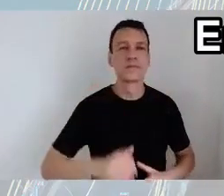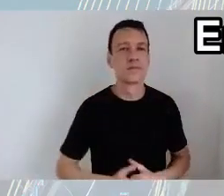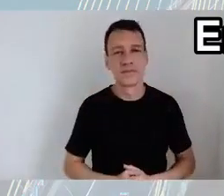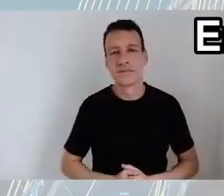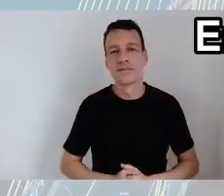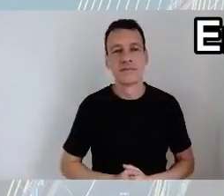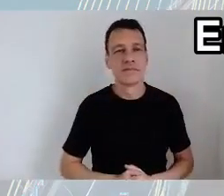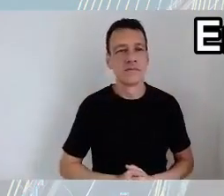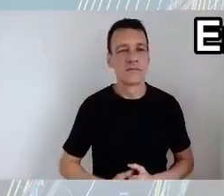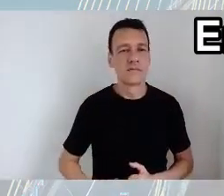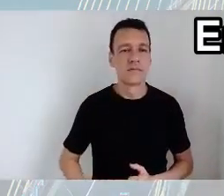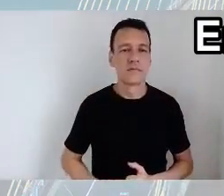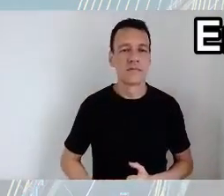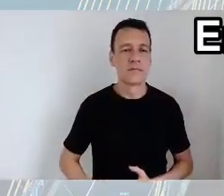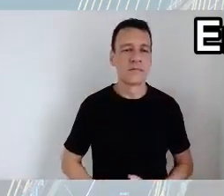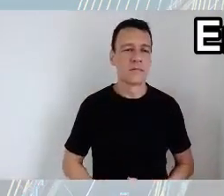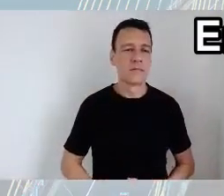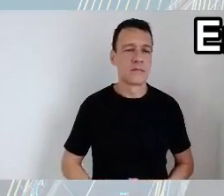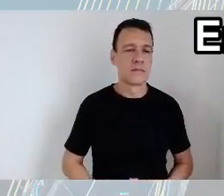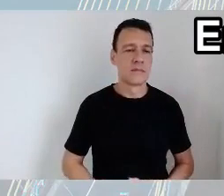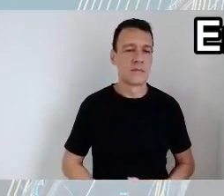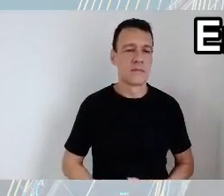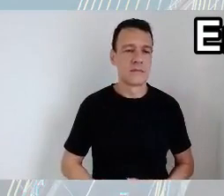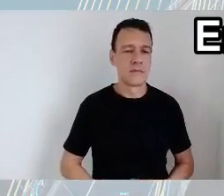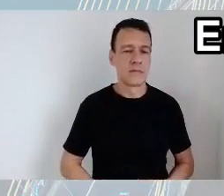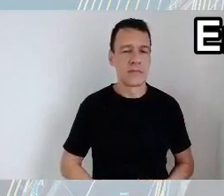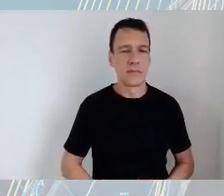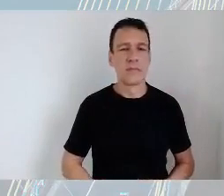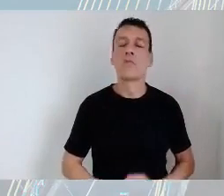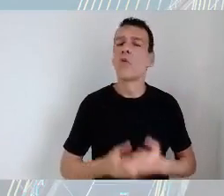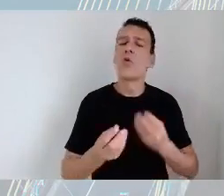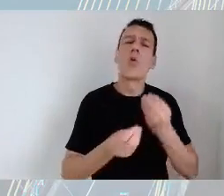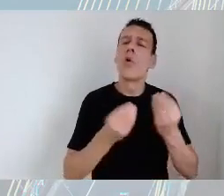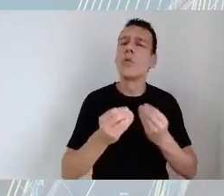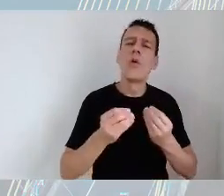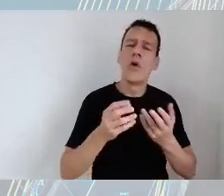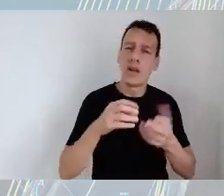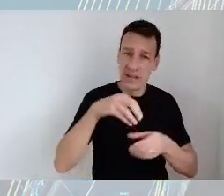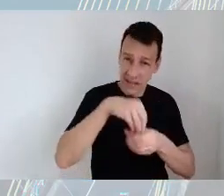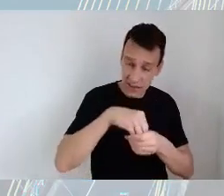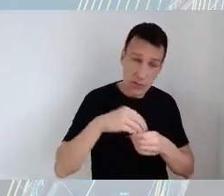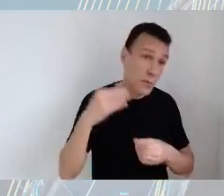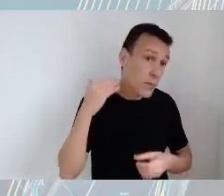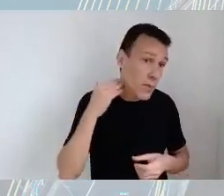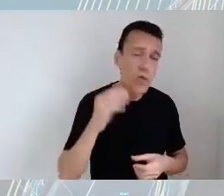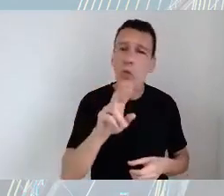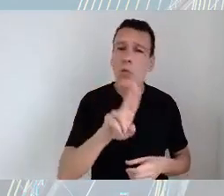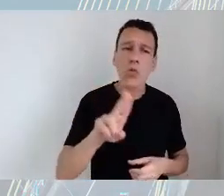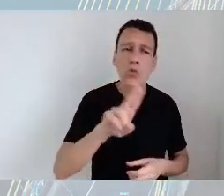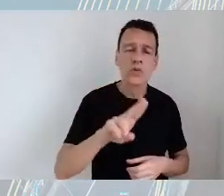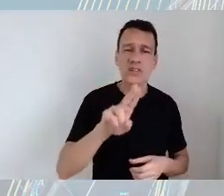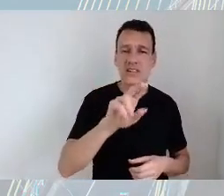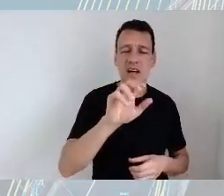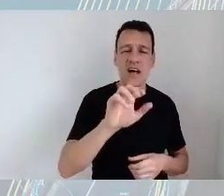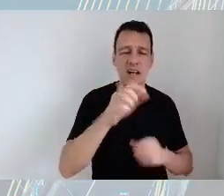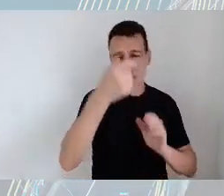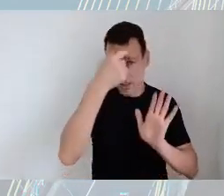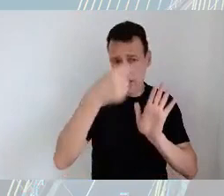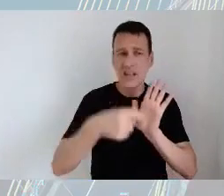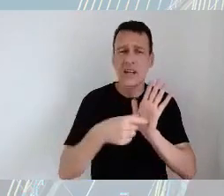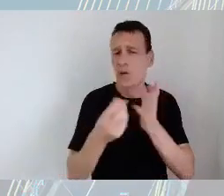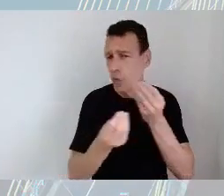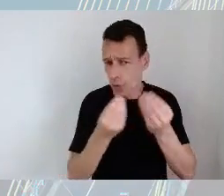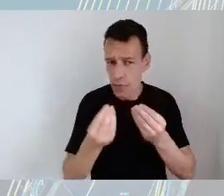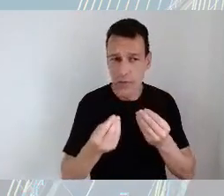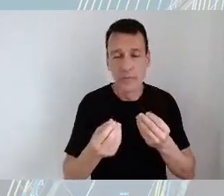Então, mas como que a gente está usando AI dentro do banco? Eu acho que o BTG ele sempre foi conhecido por ser um banco muito eficiente na sua operação,